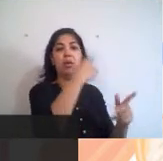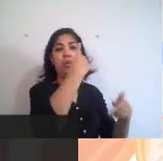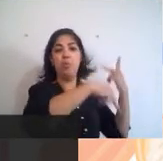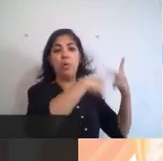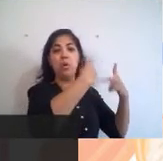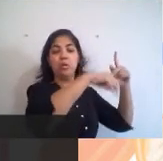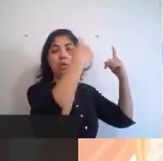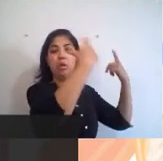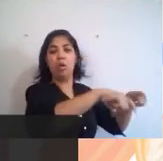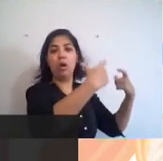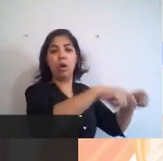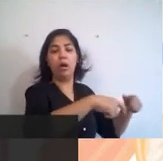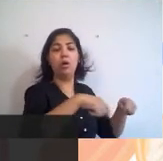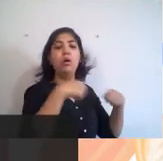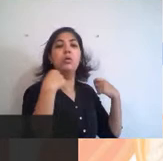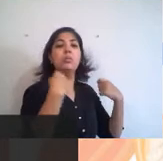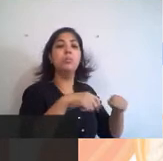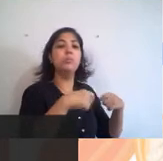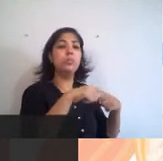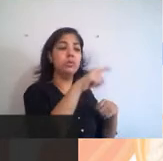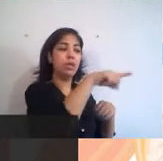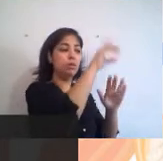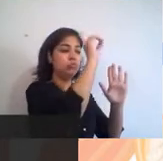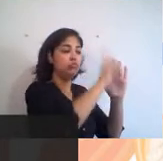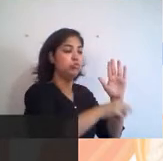direitos respeitados?